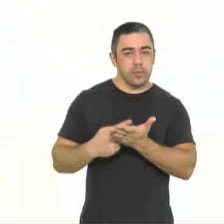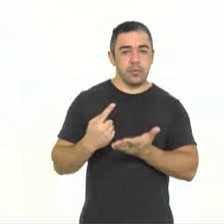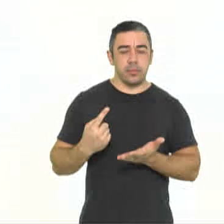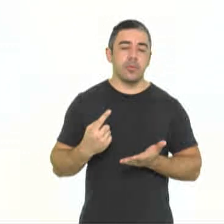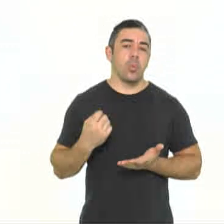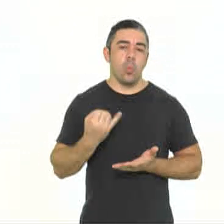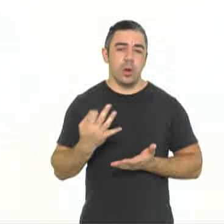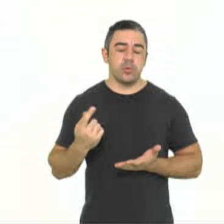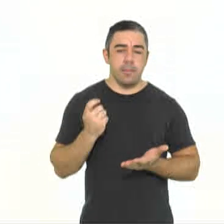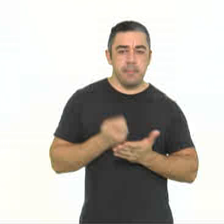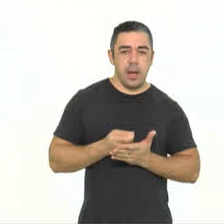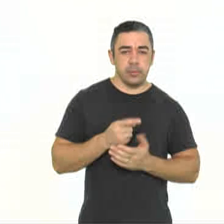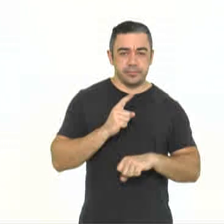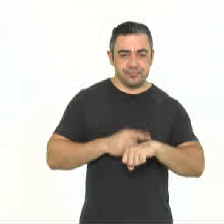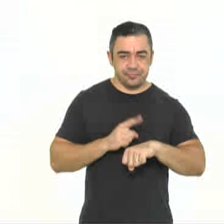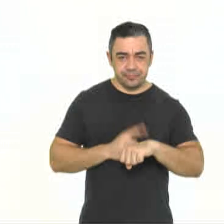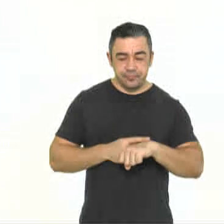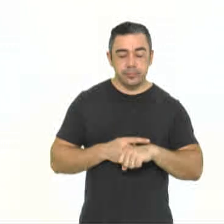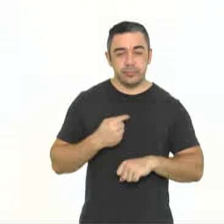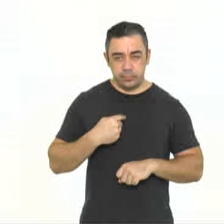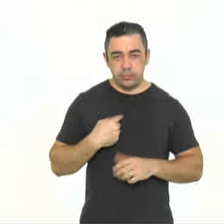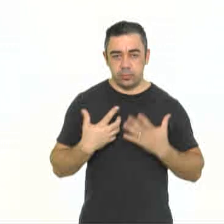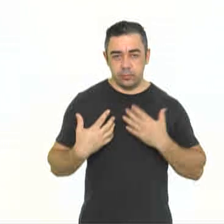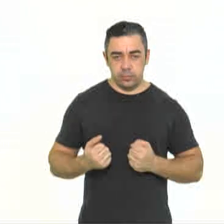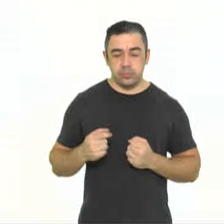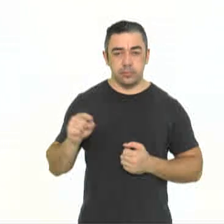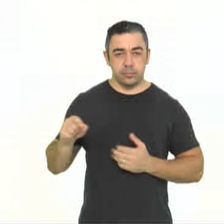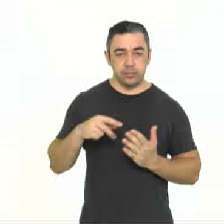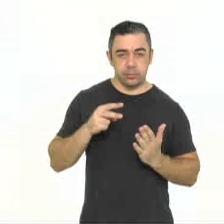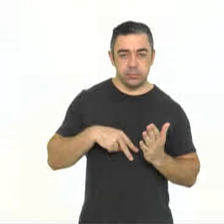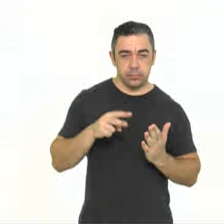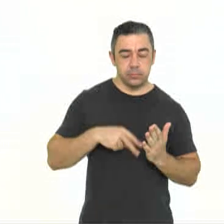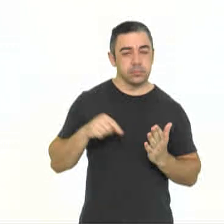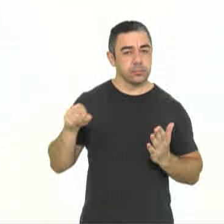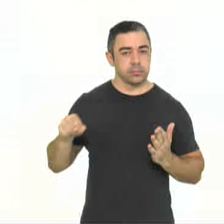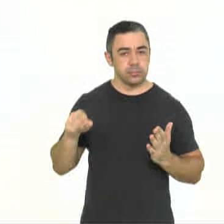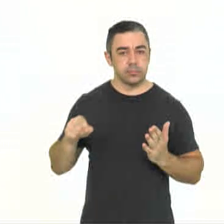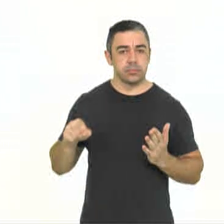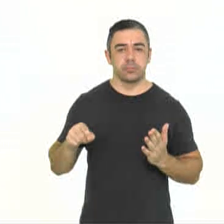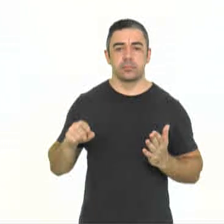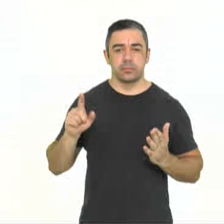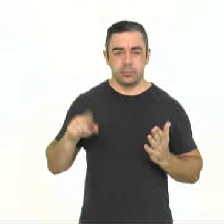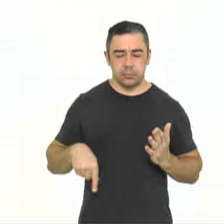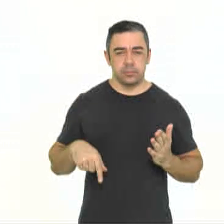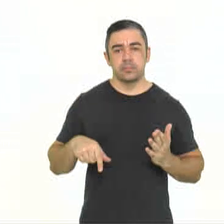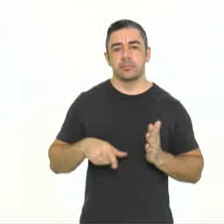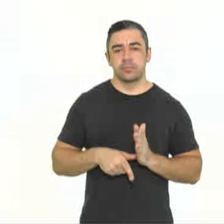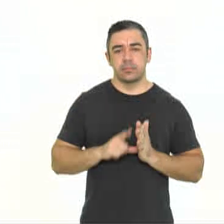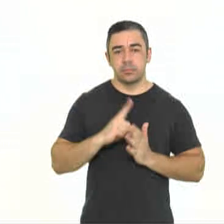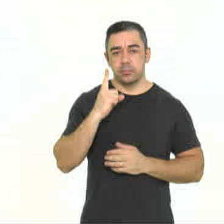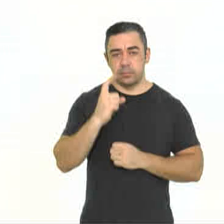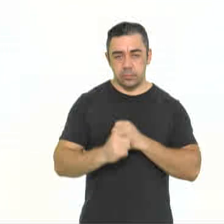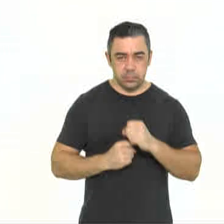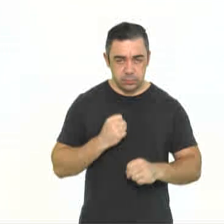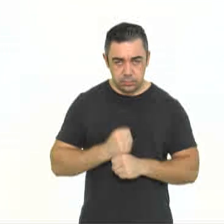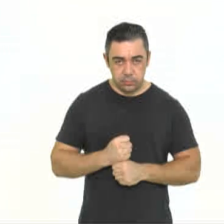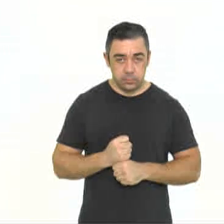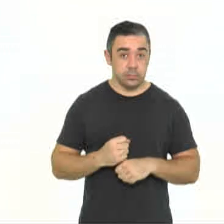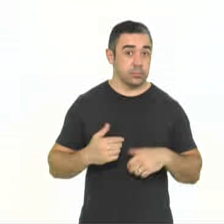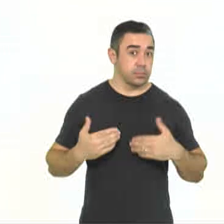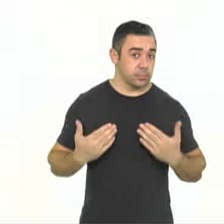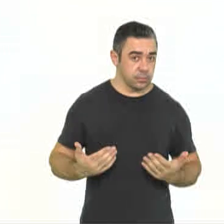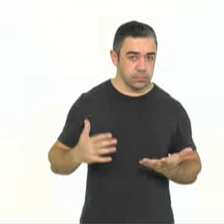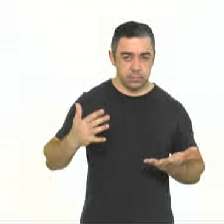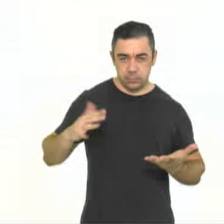de hora, comprometendo-me a fazer com que ele lesse o tal alfarrábio antes de um ano. Dentro em